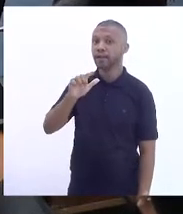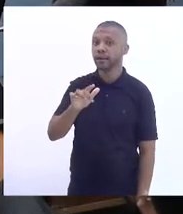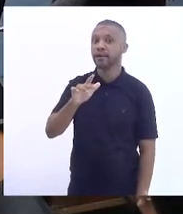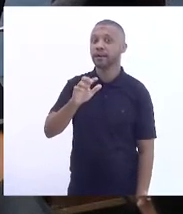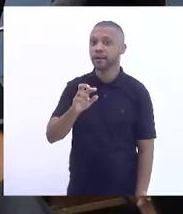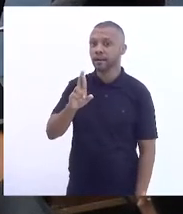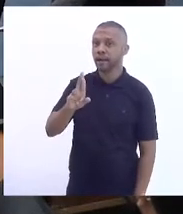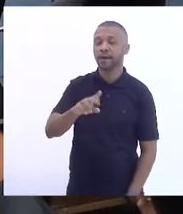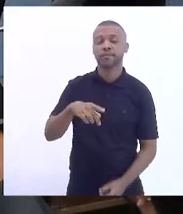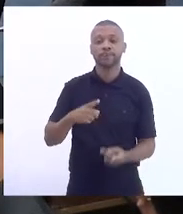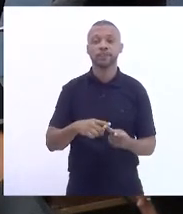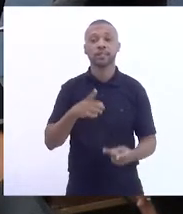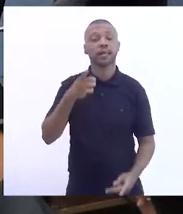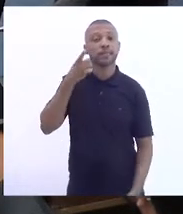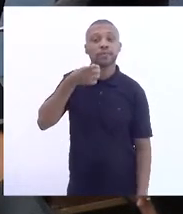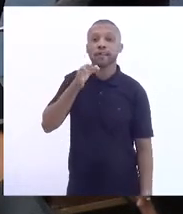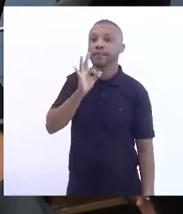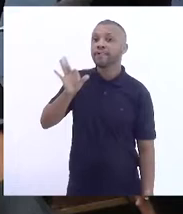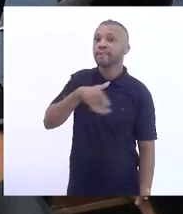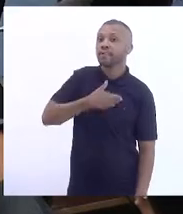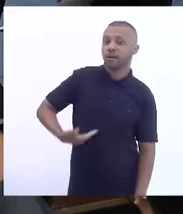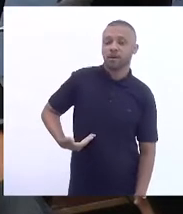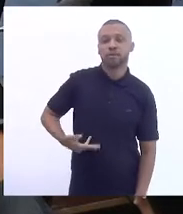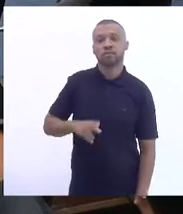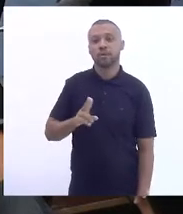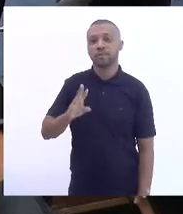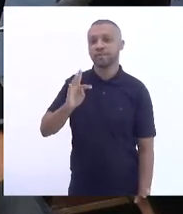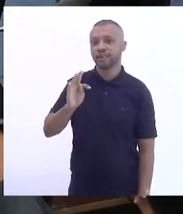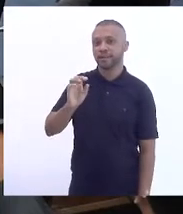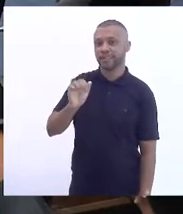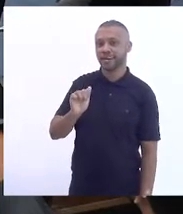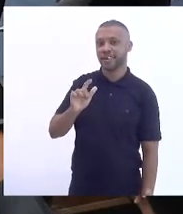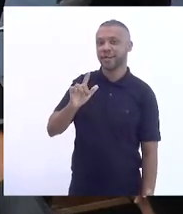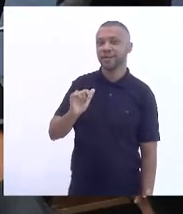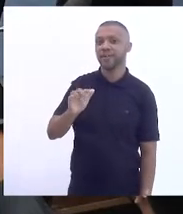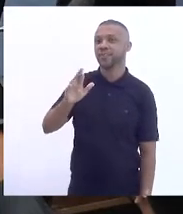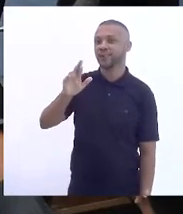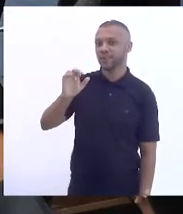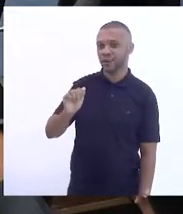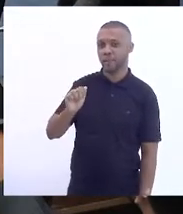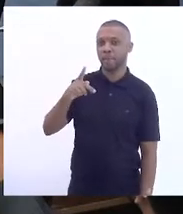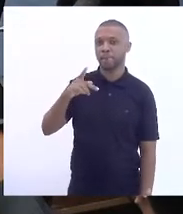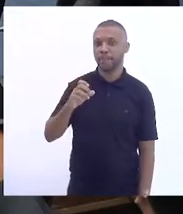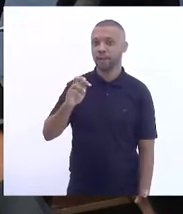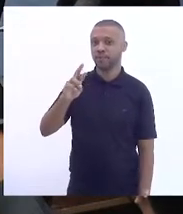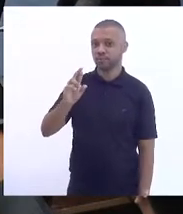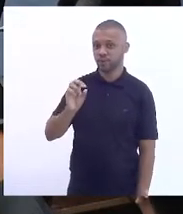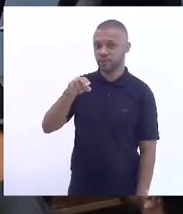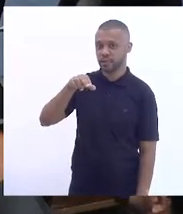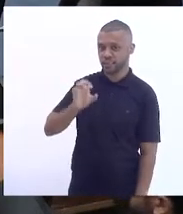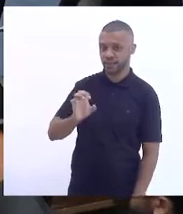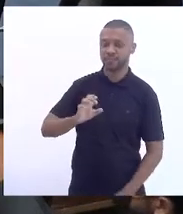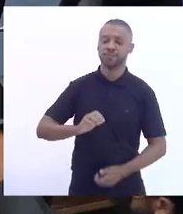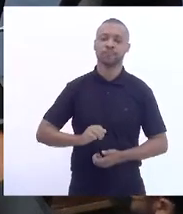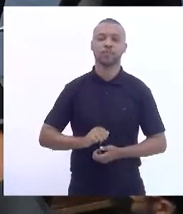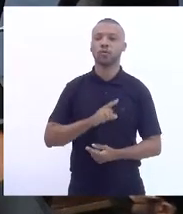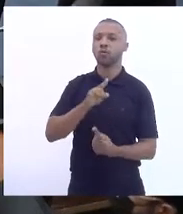e da deputada Federal taliria petrone e para